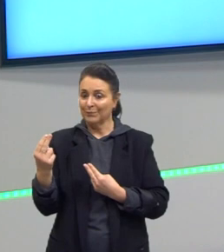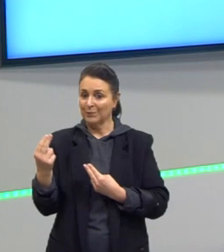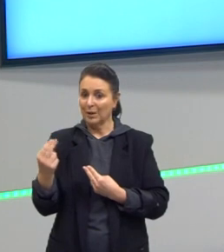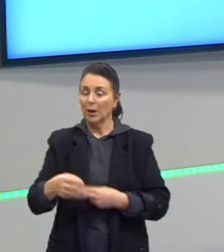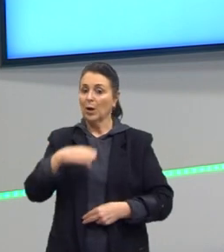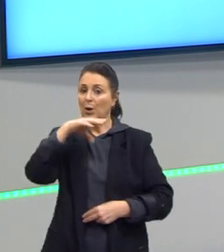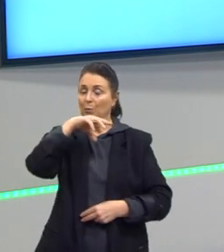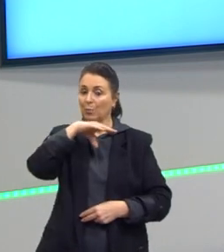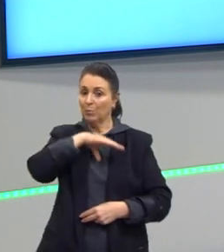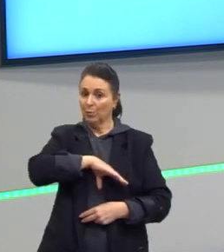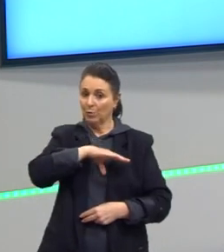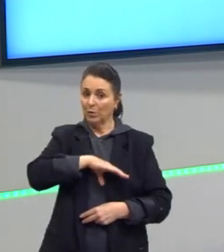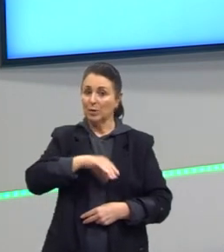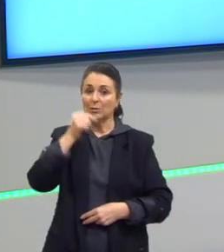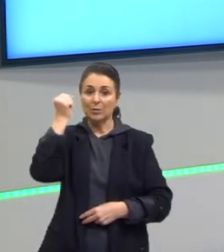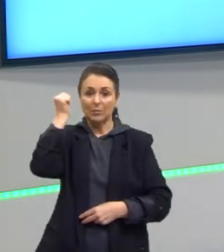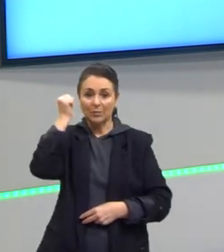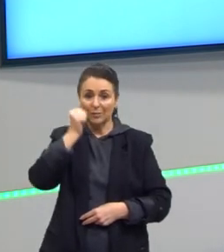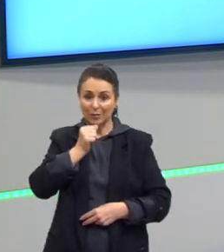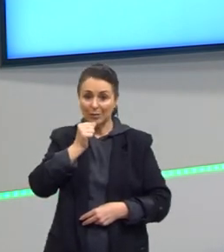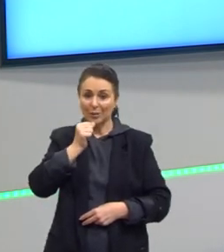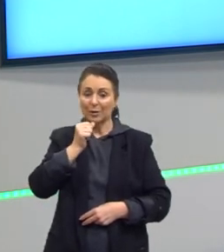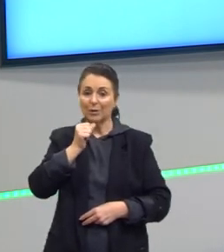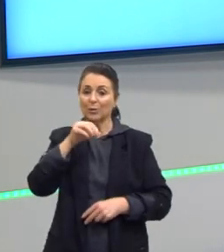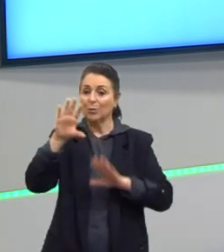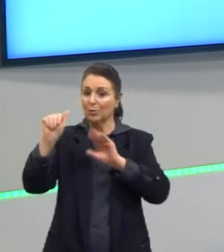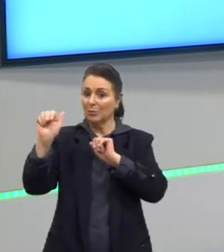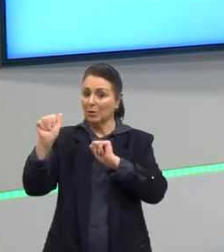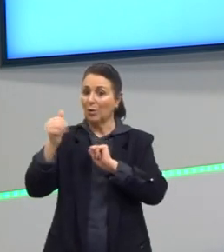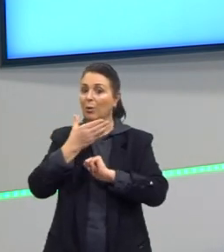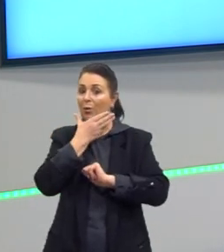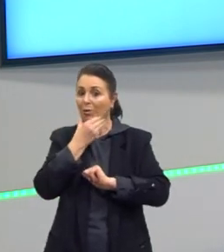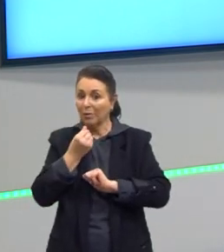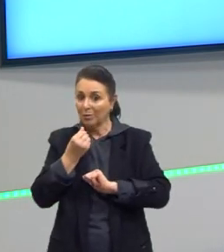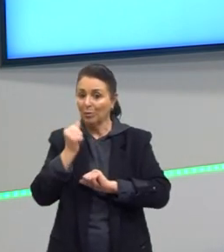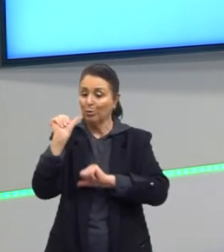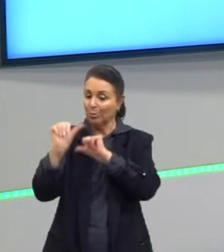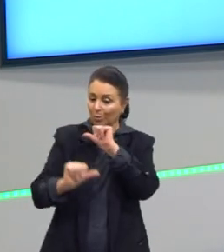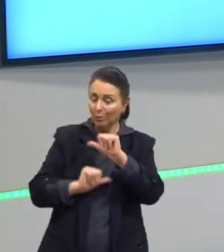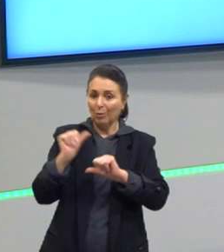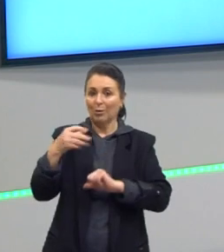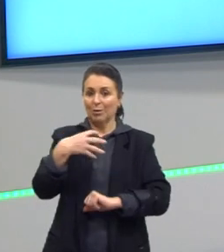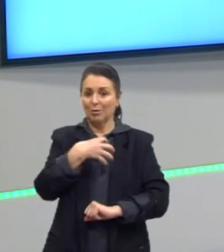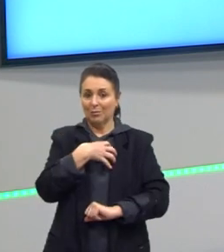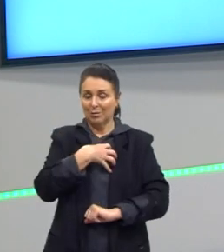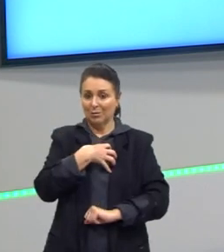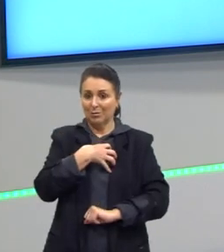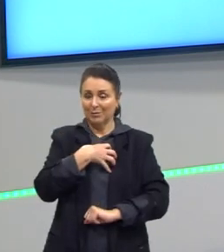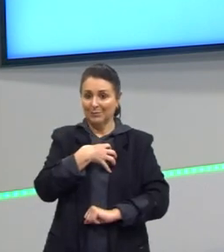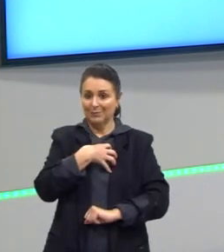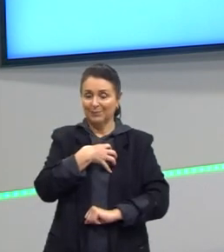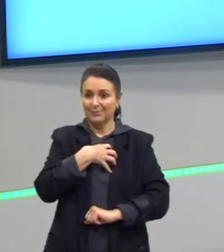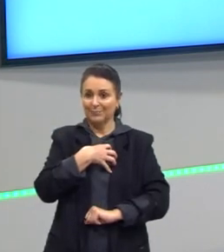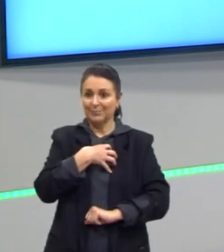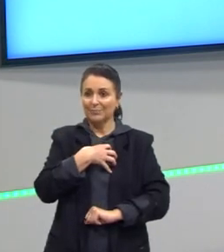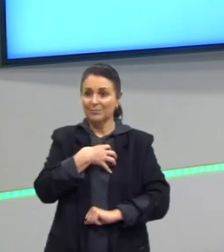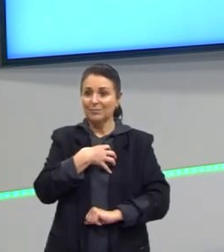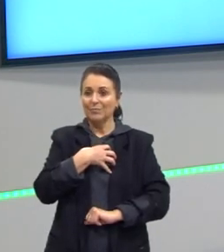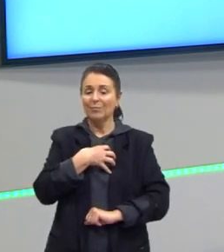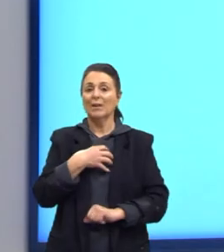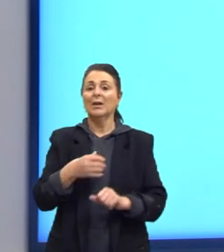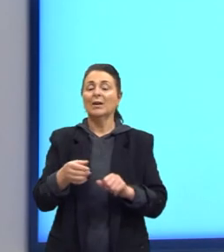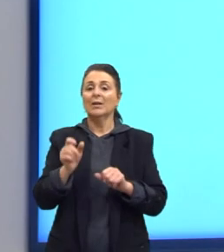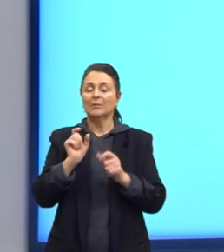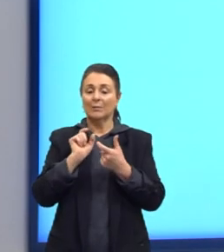língua pode ser feminino e na língua espanhola masculino ou vice-versa tá E então é